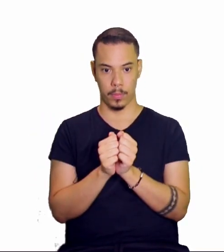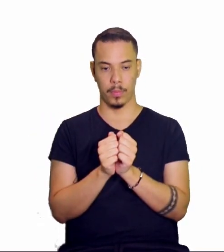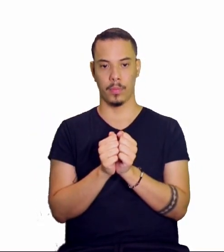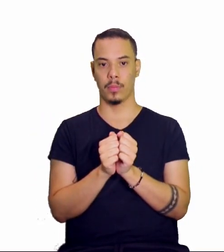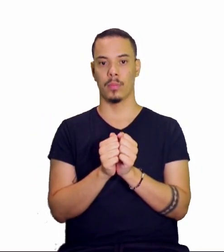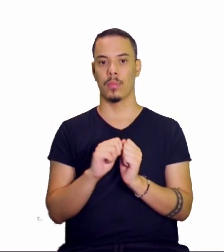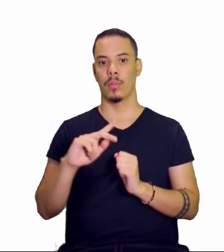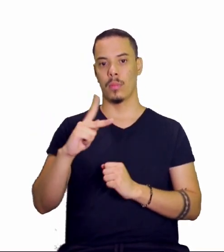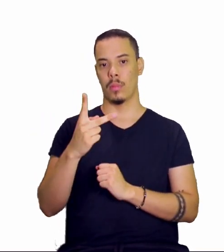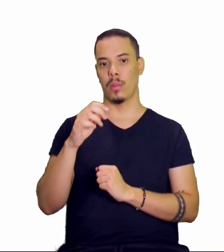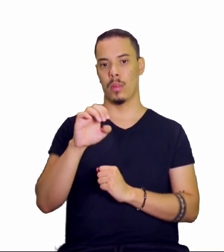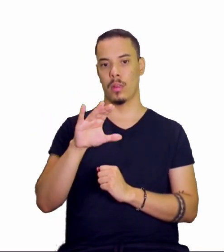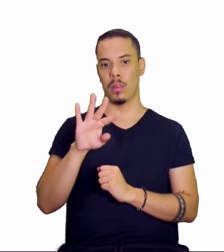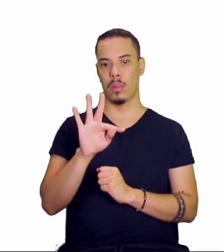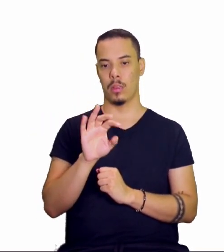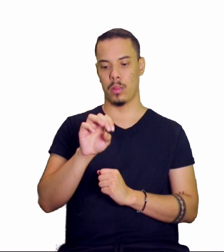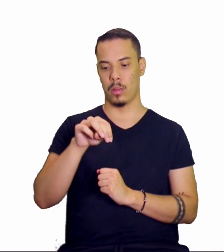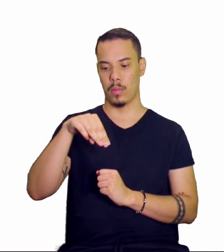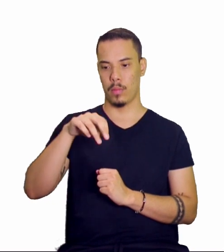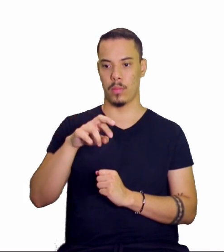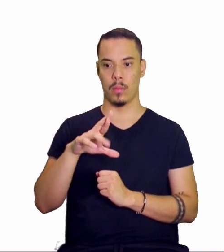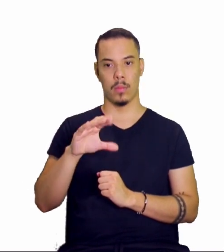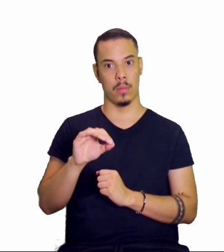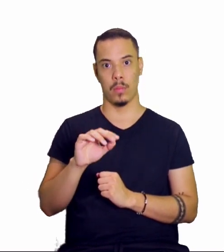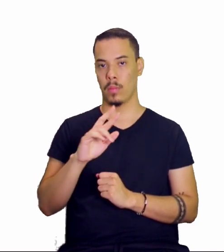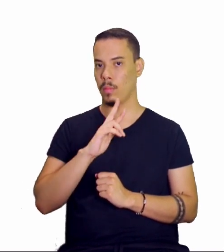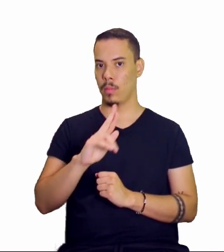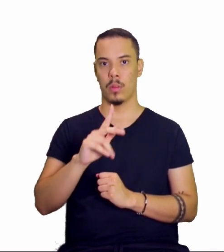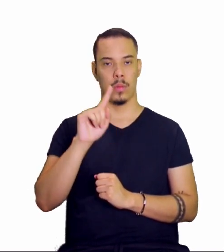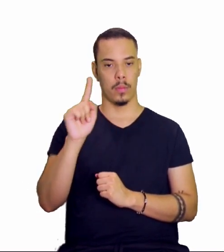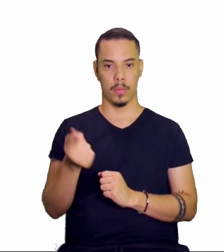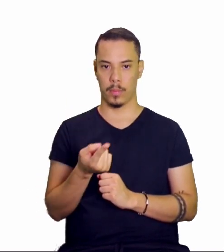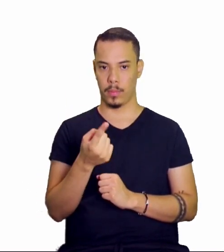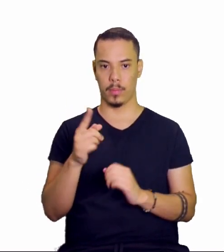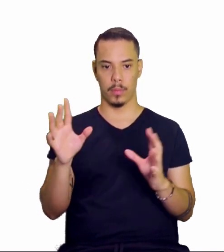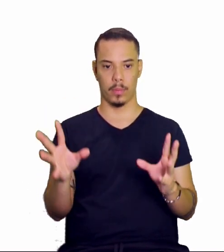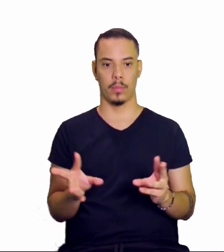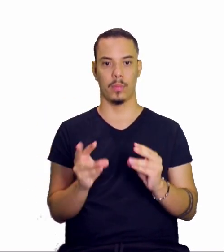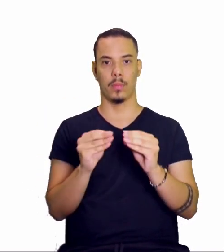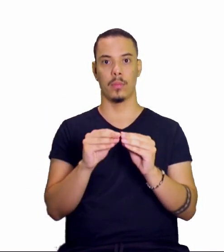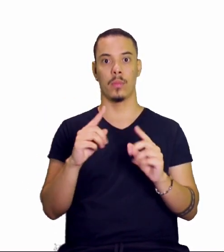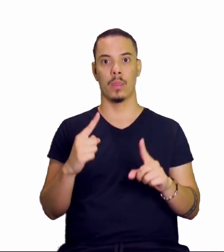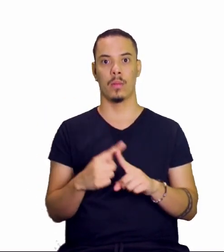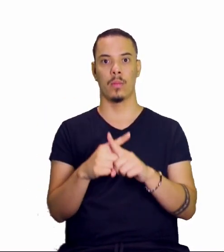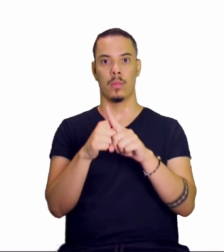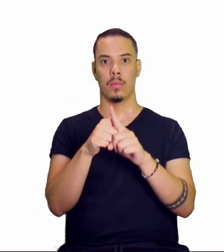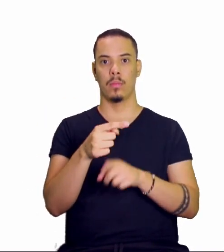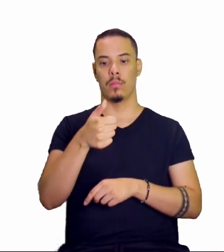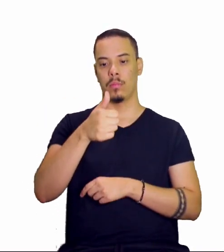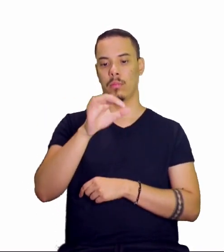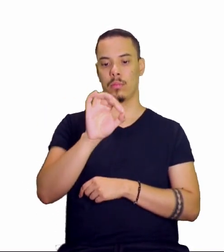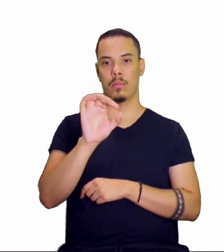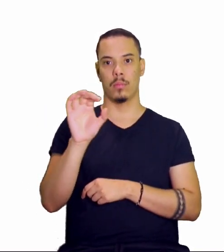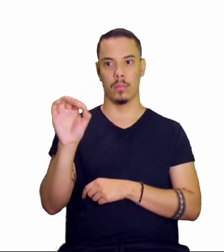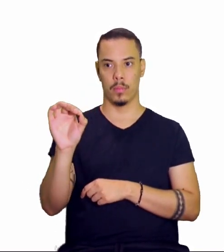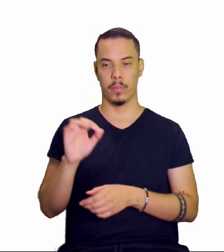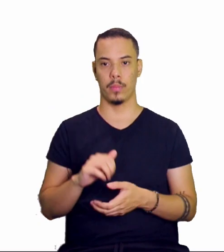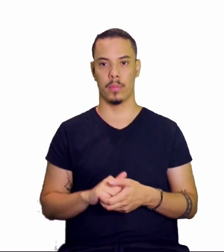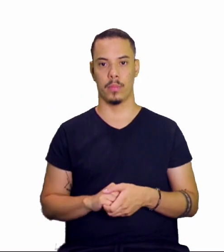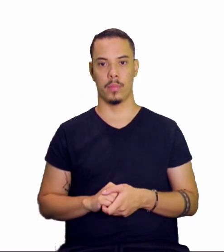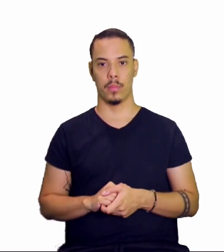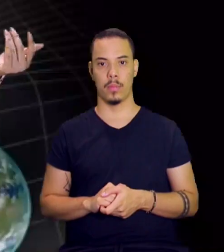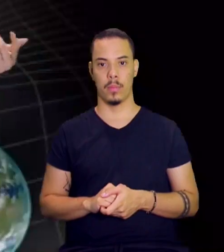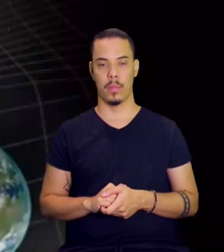de hectares são, no caso aí já não é mais 1000, né? Então, já vem multiplicado aí por 100. Pessoal, olha só, olha aqui para